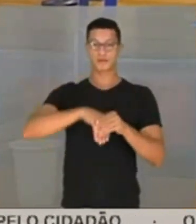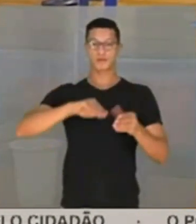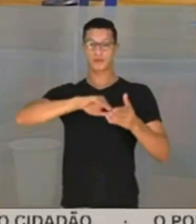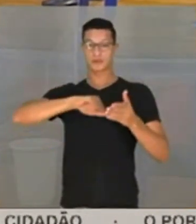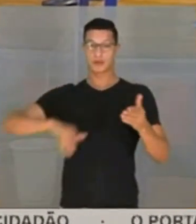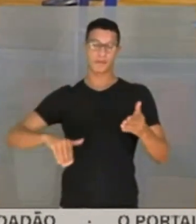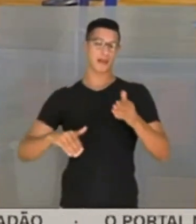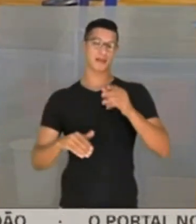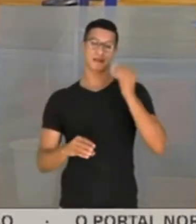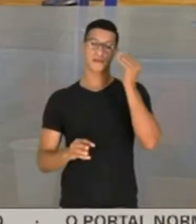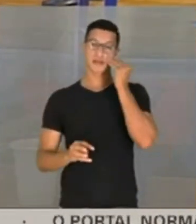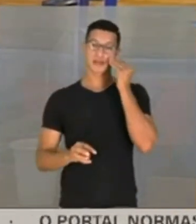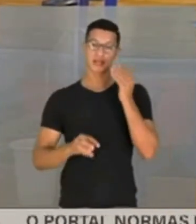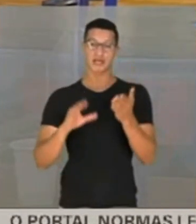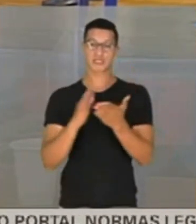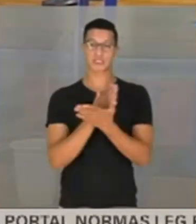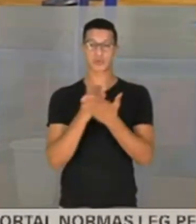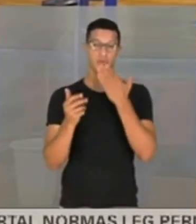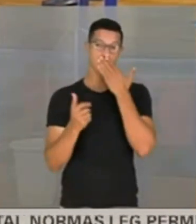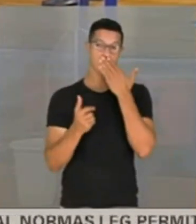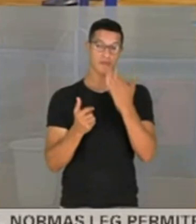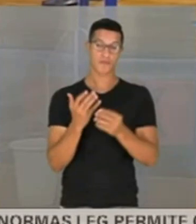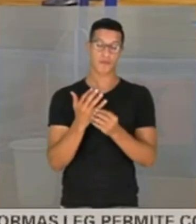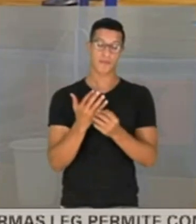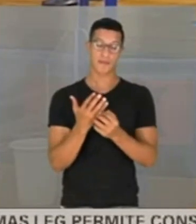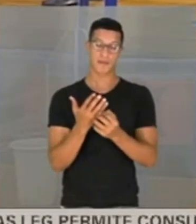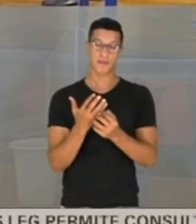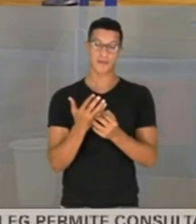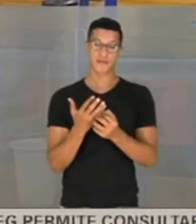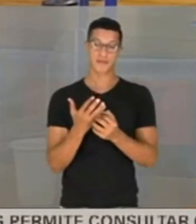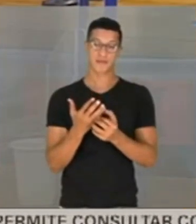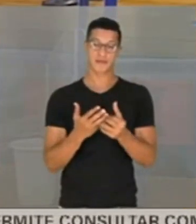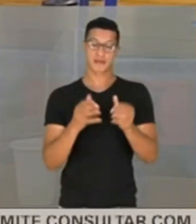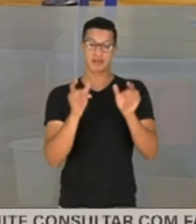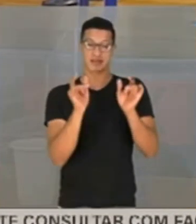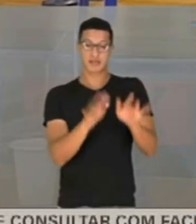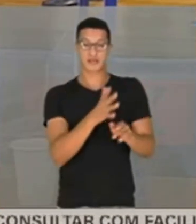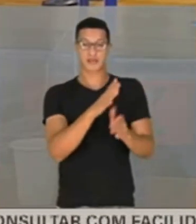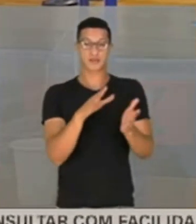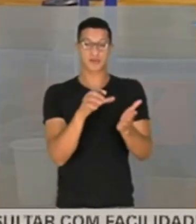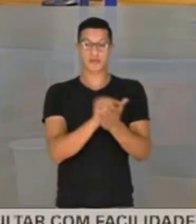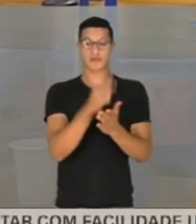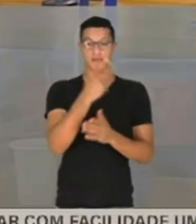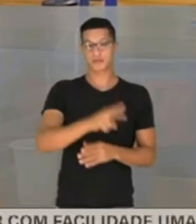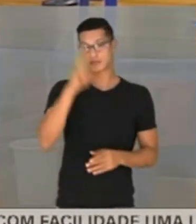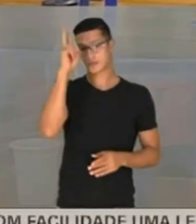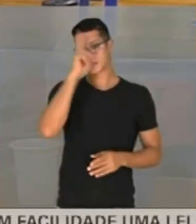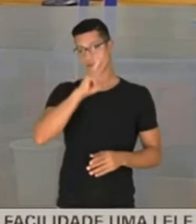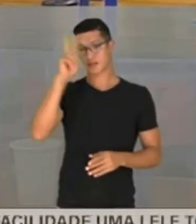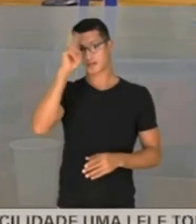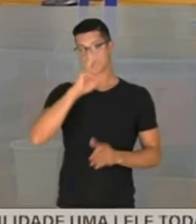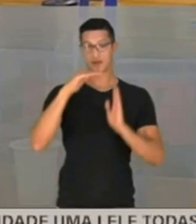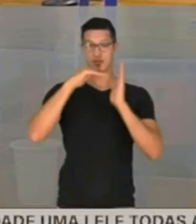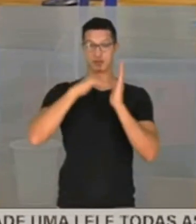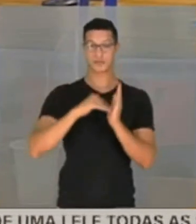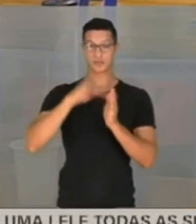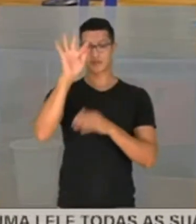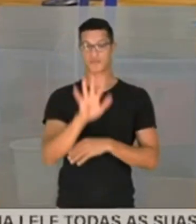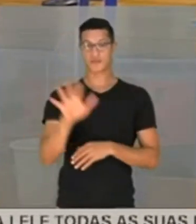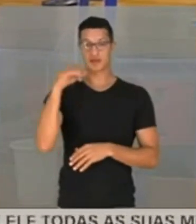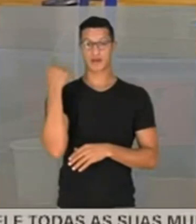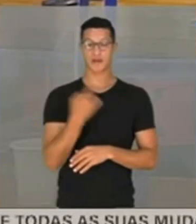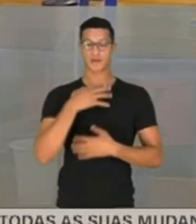separado, enfim, tentar de alguma forma deixar isso registrado na história do Senado Federal, as